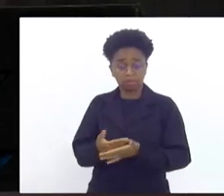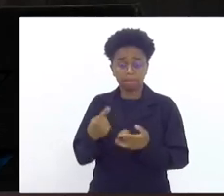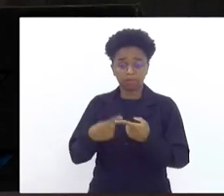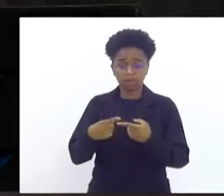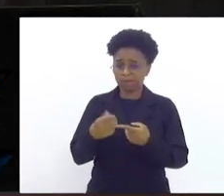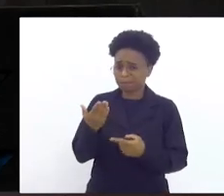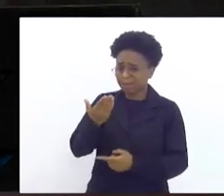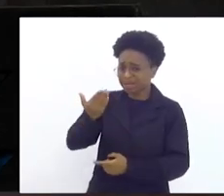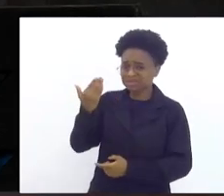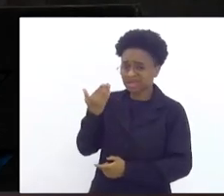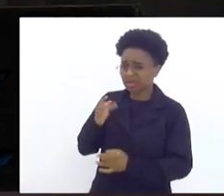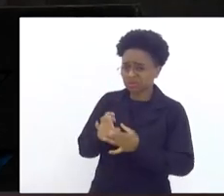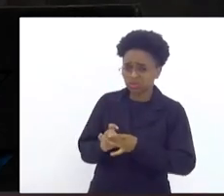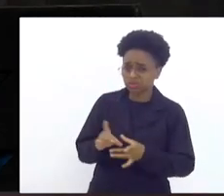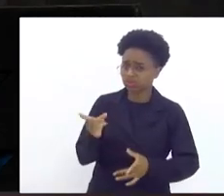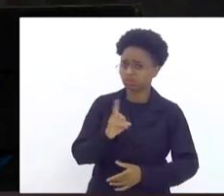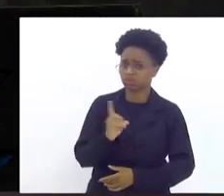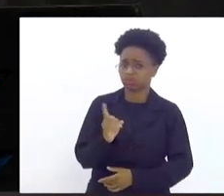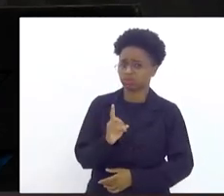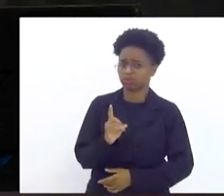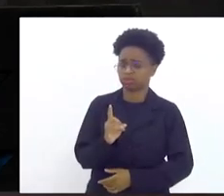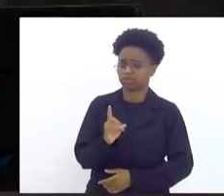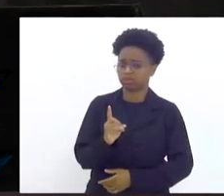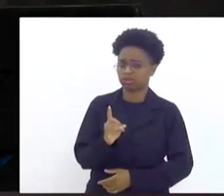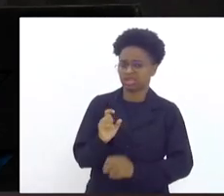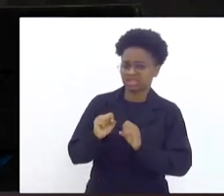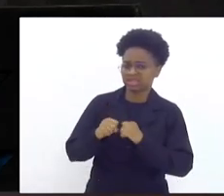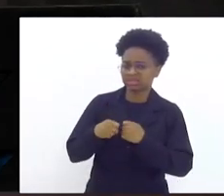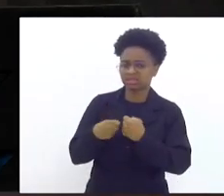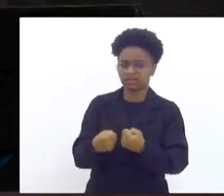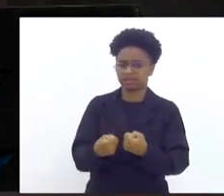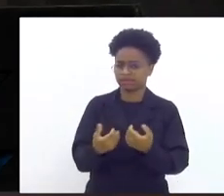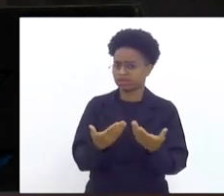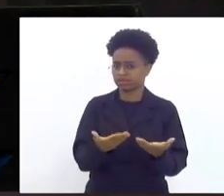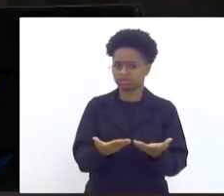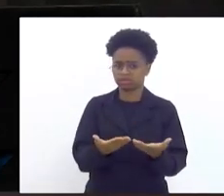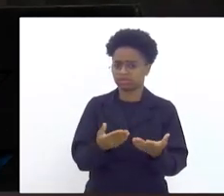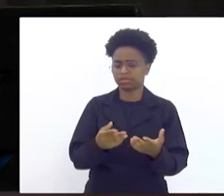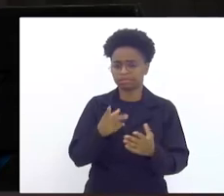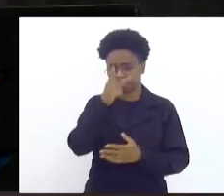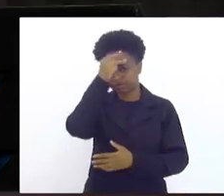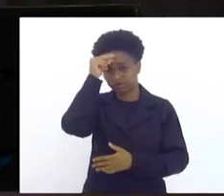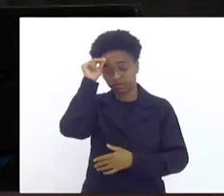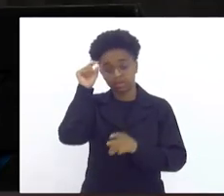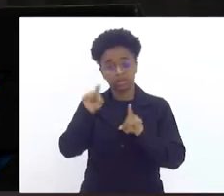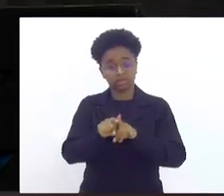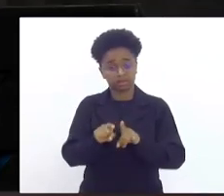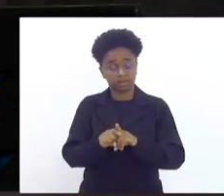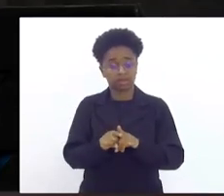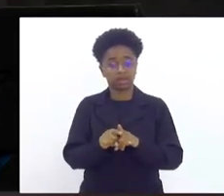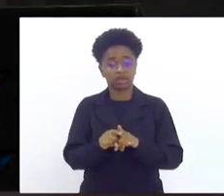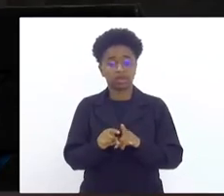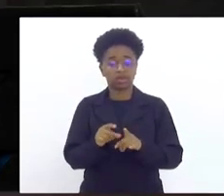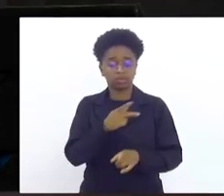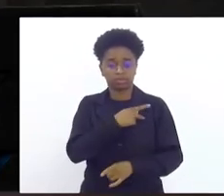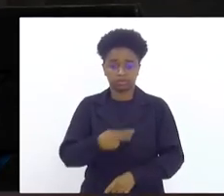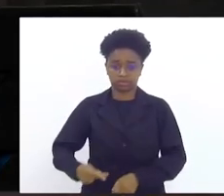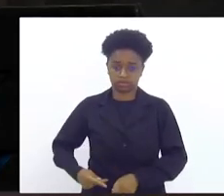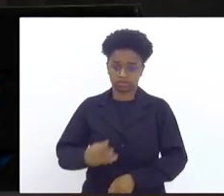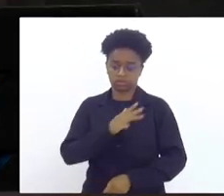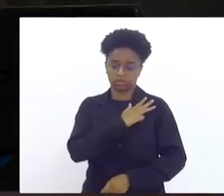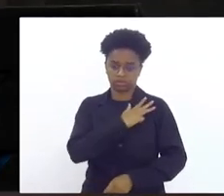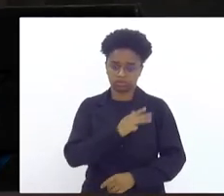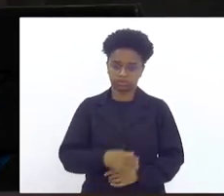o seu passado não permitiria jamais que a defesa fosse Incondicional A esse prefeito sobretudo por tabela o presidente Lula